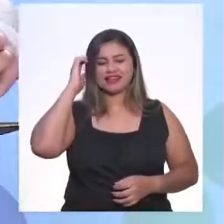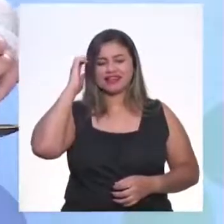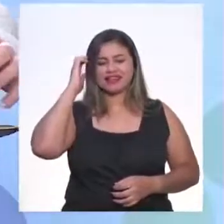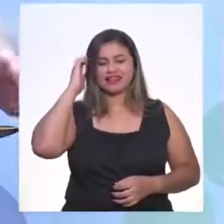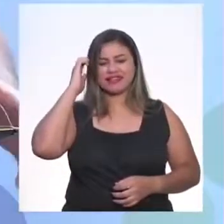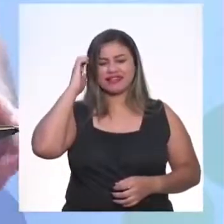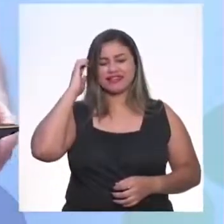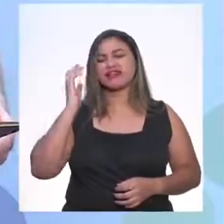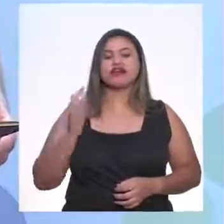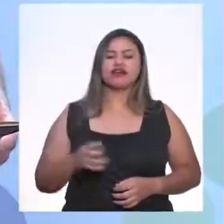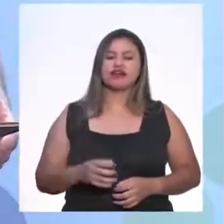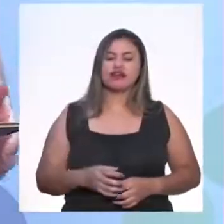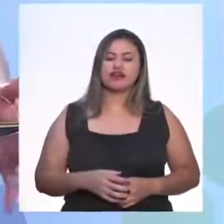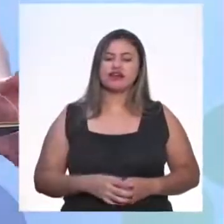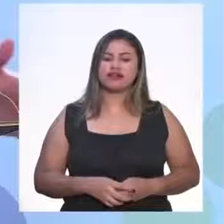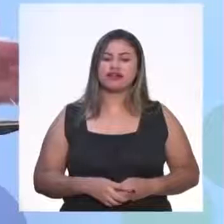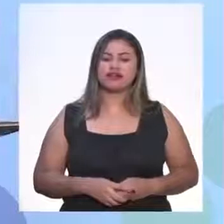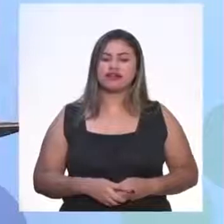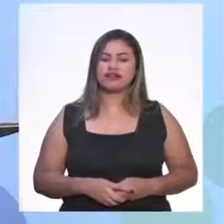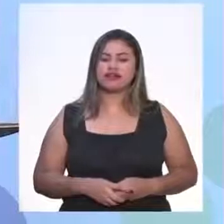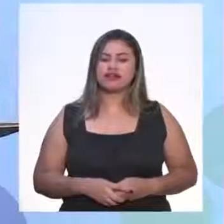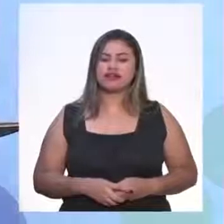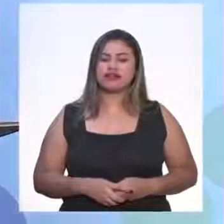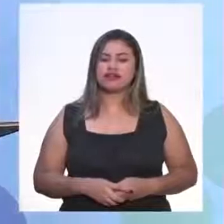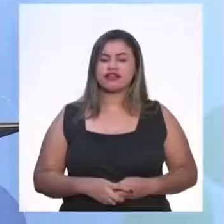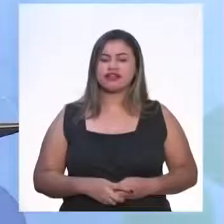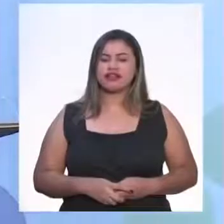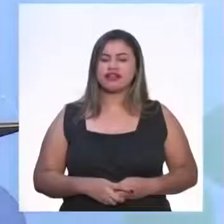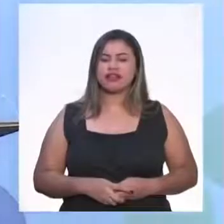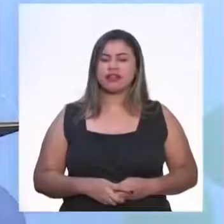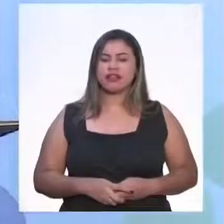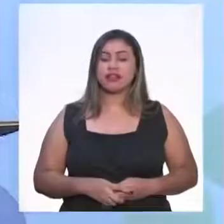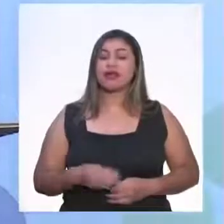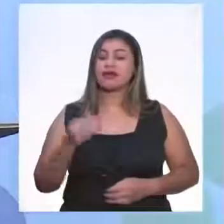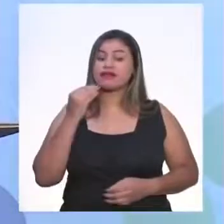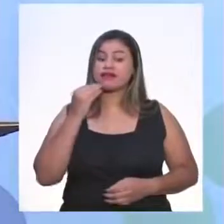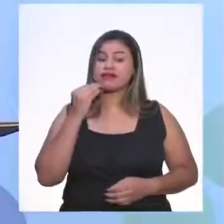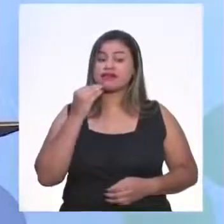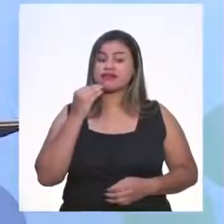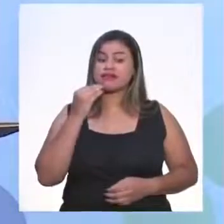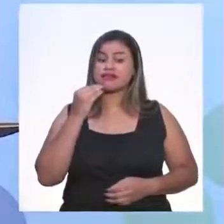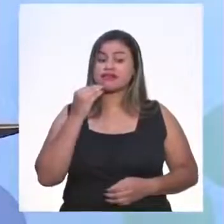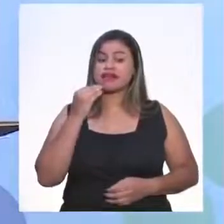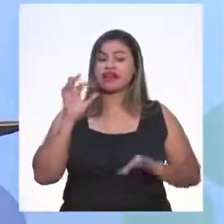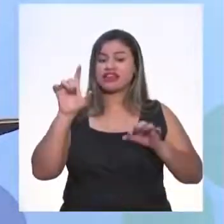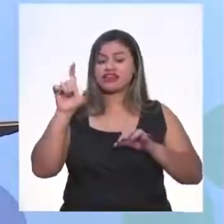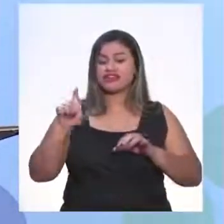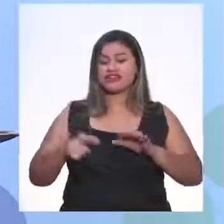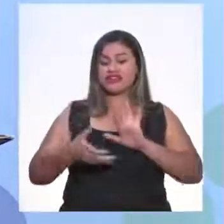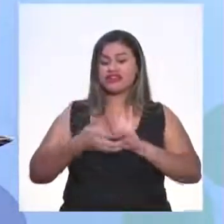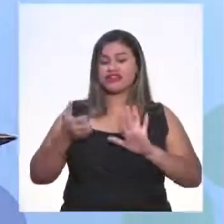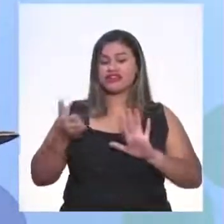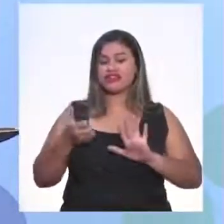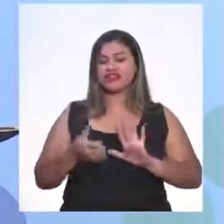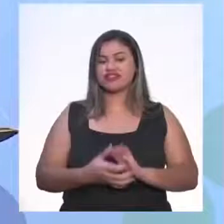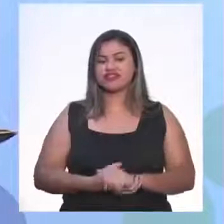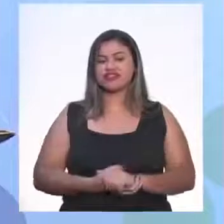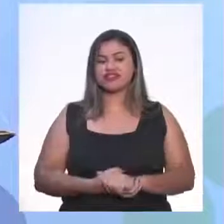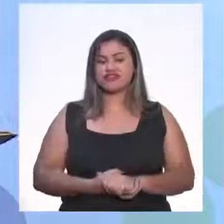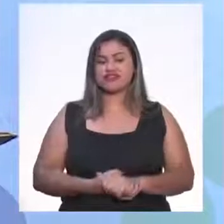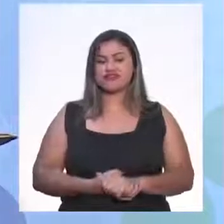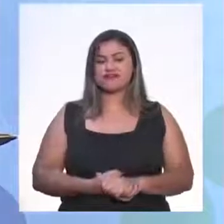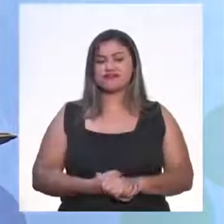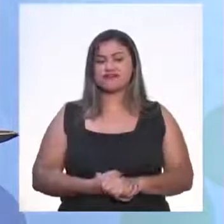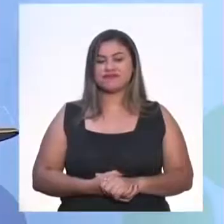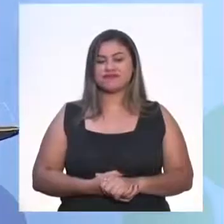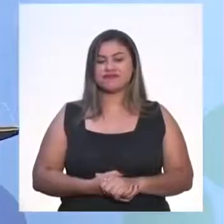frente. Senão a gente perde. Sim, ó. Vou tentar isso. Vou tentar tirar esse outro X aqui, ó. Ó,